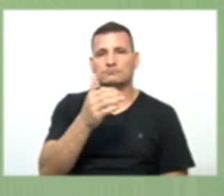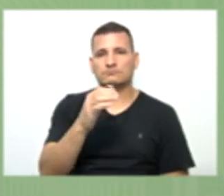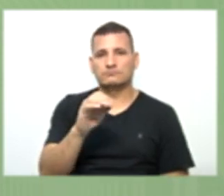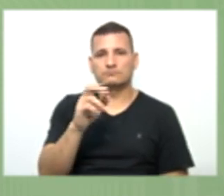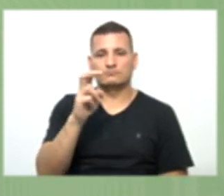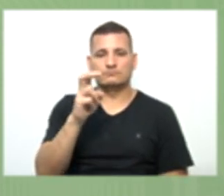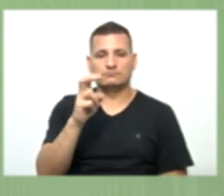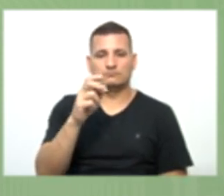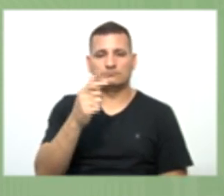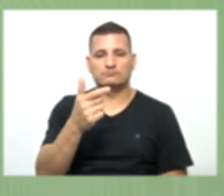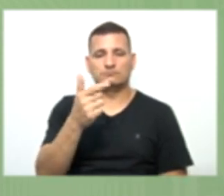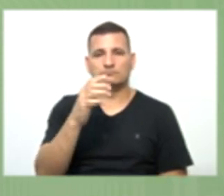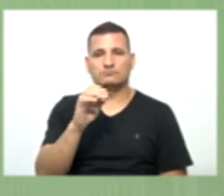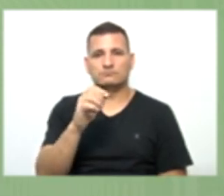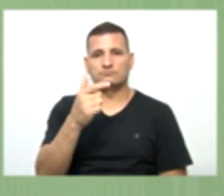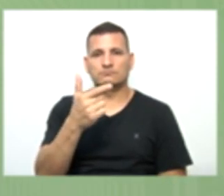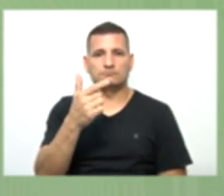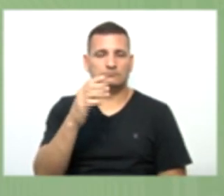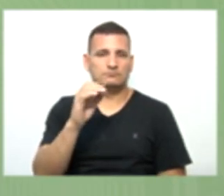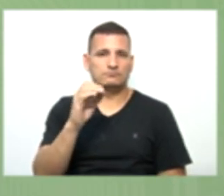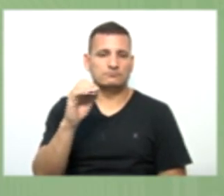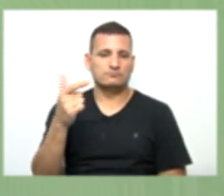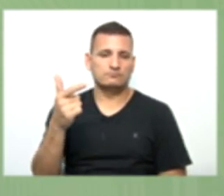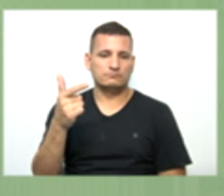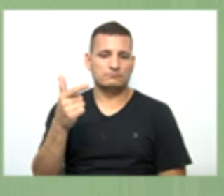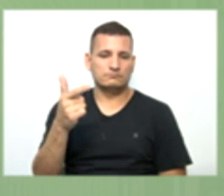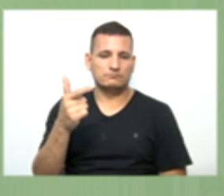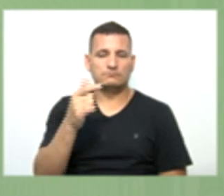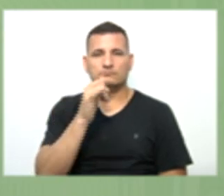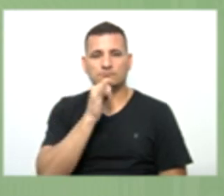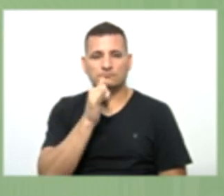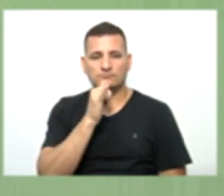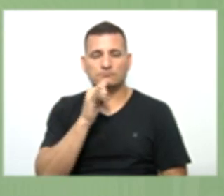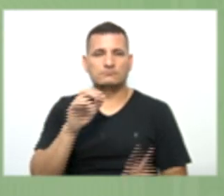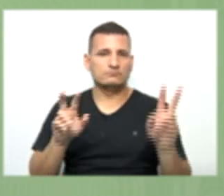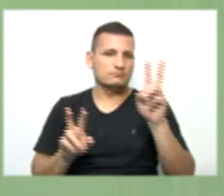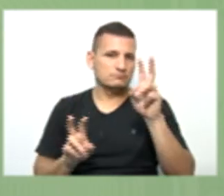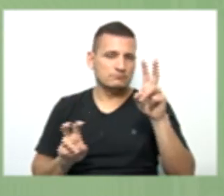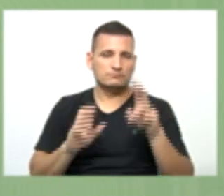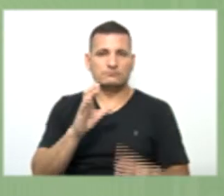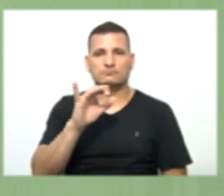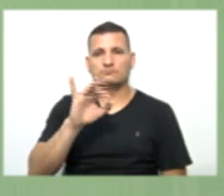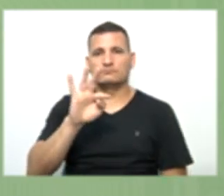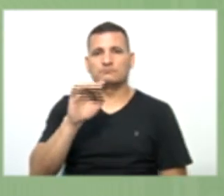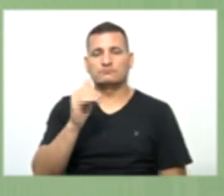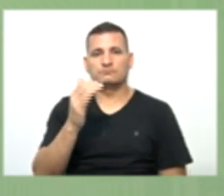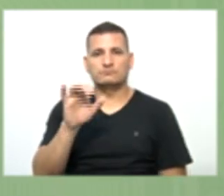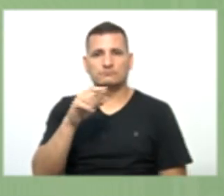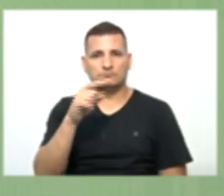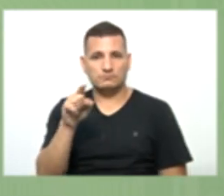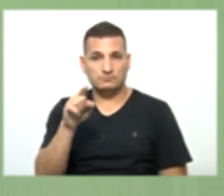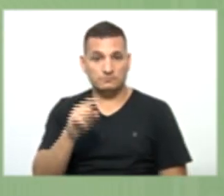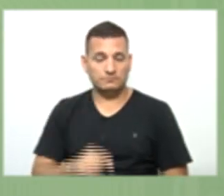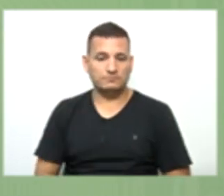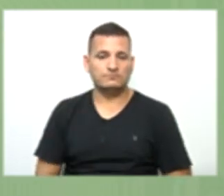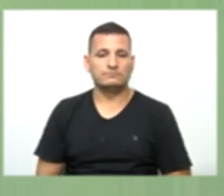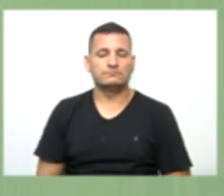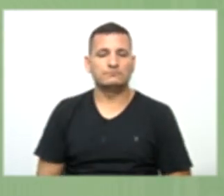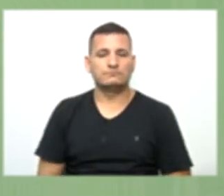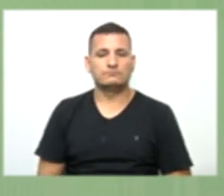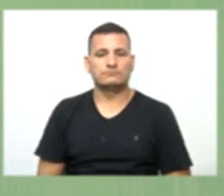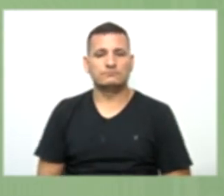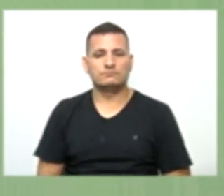10520 de 2002, tá? Exemplo de citação. Quando alguém lhe diz para não fazer